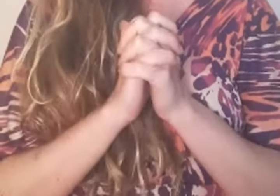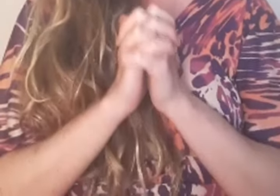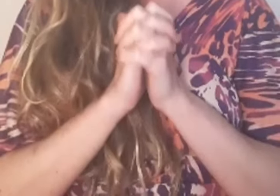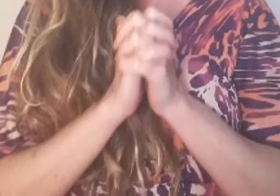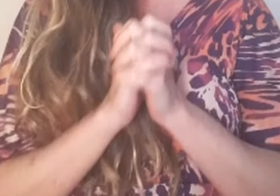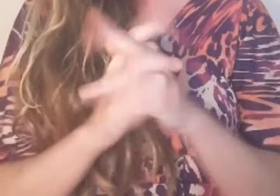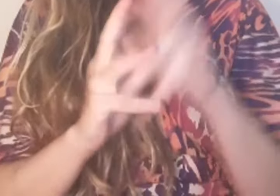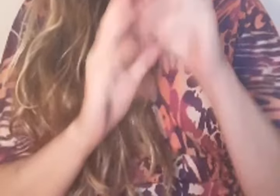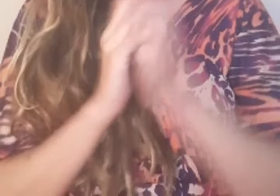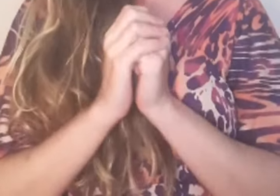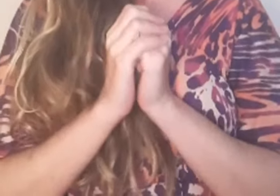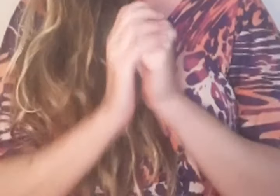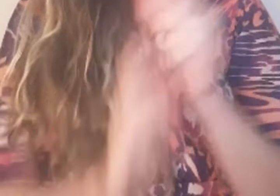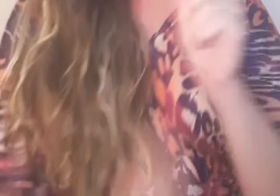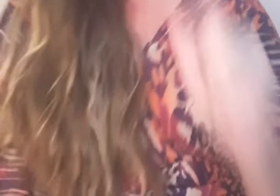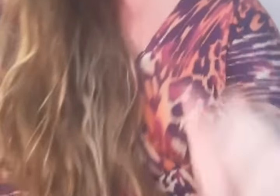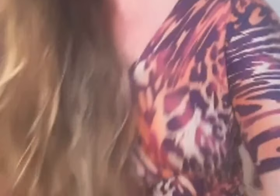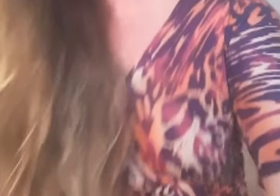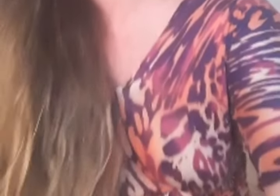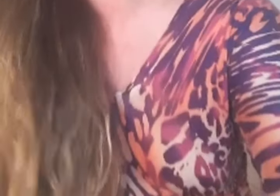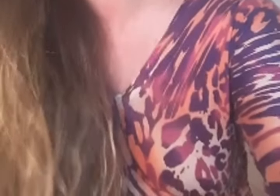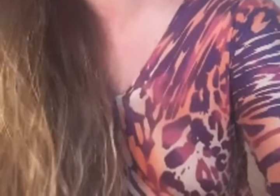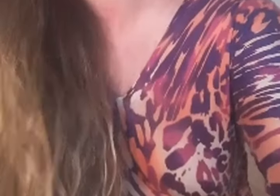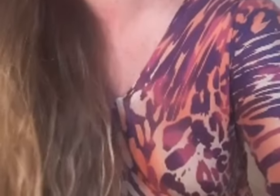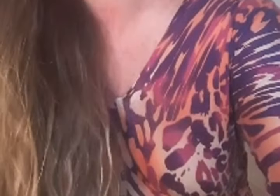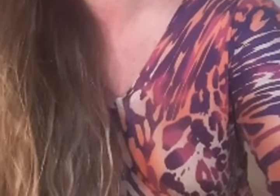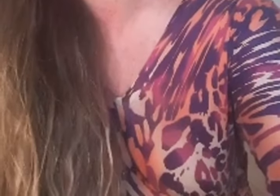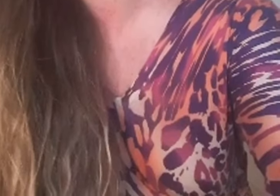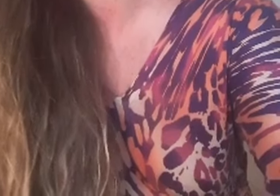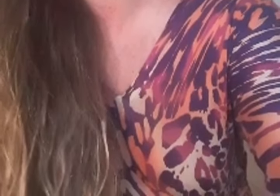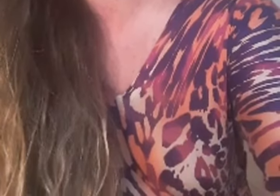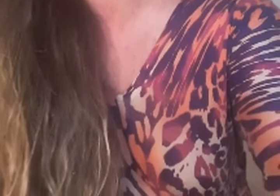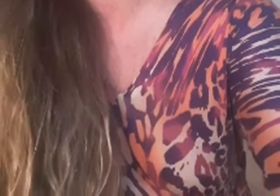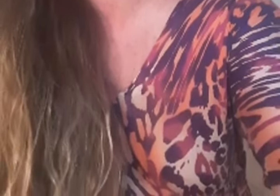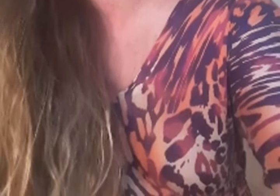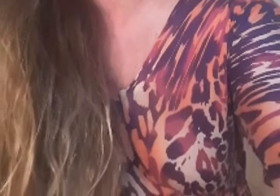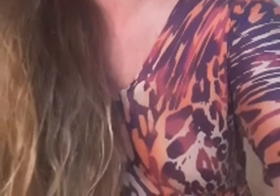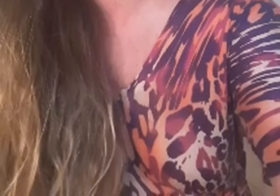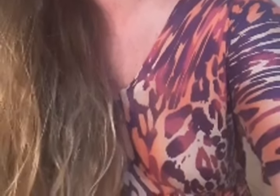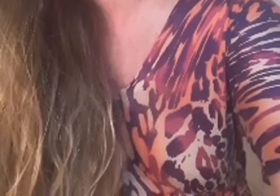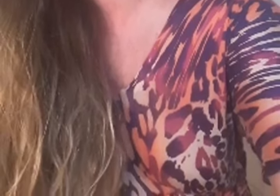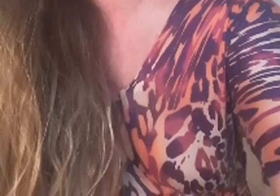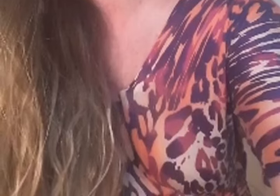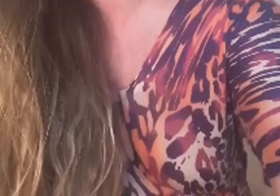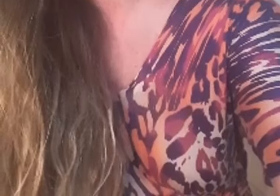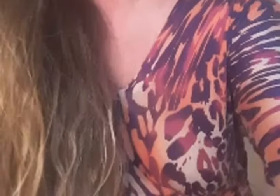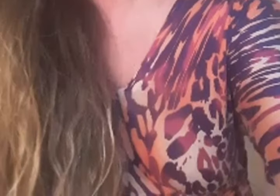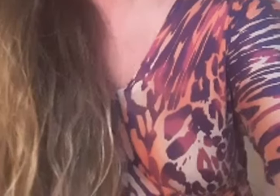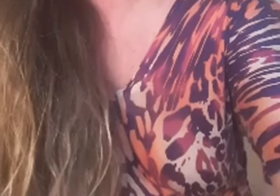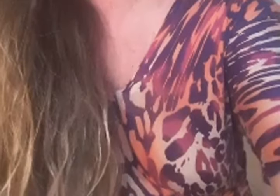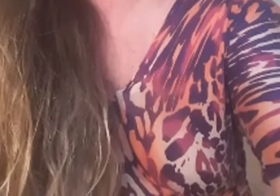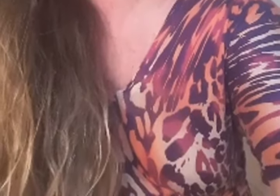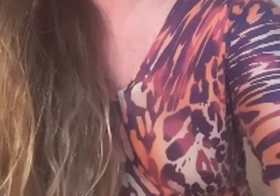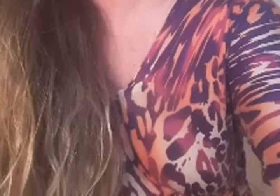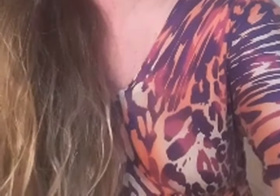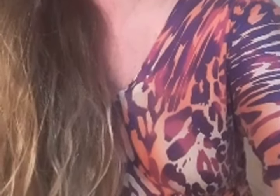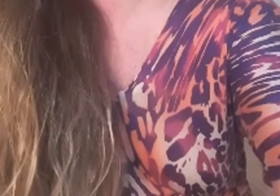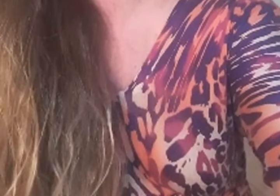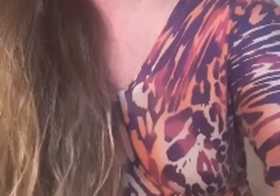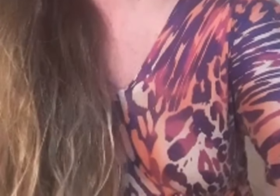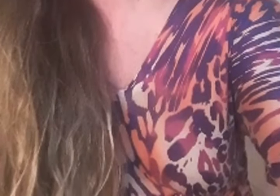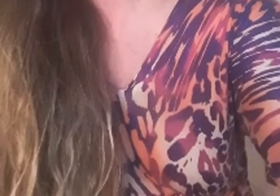a Libras, né? De sinais. Então, eu vou ver aqui. Norberto pode solicitar. Jussara,